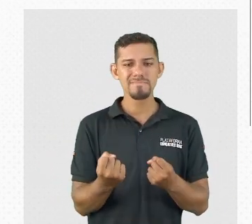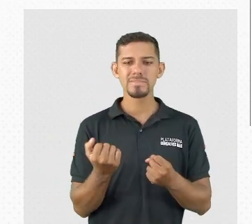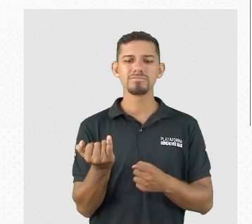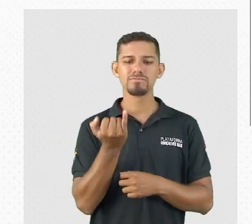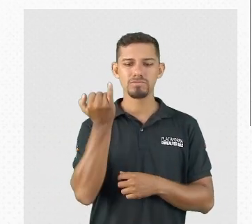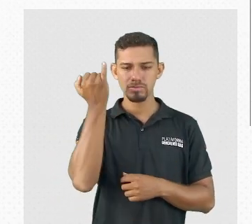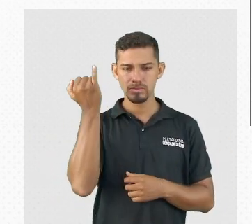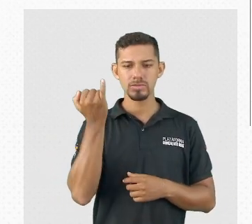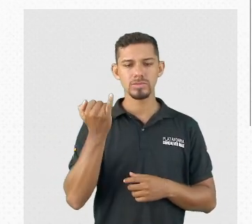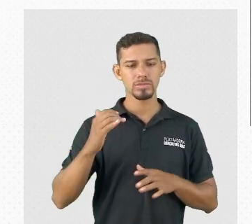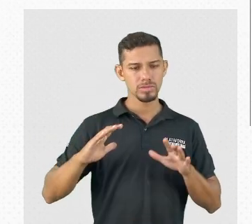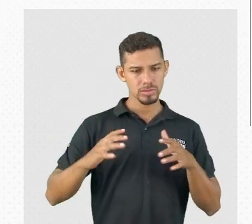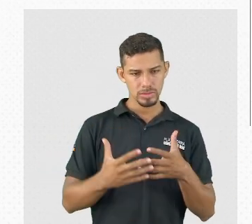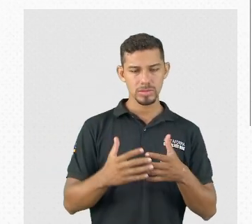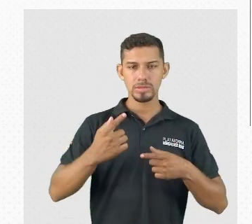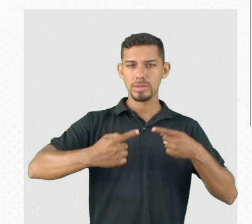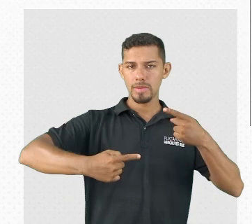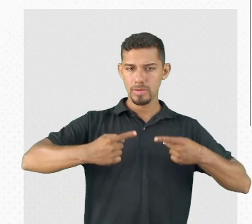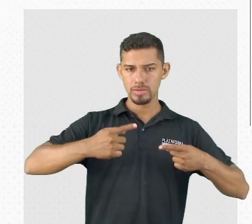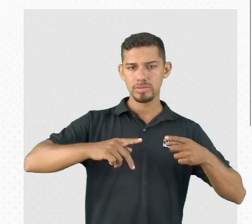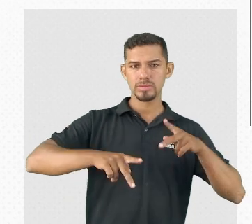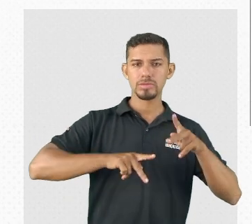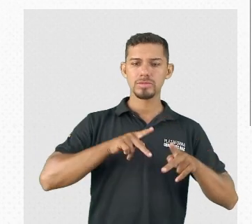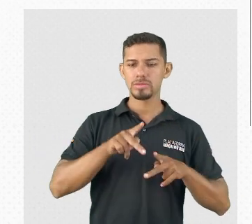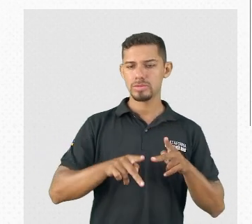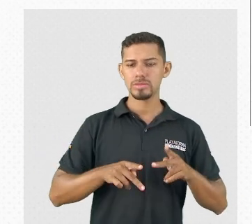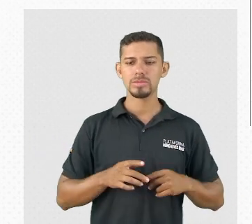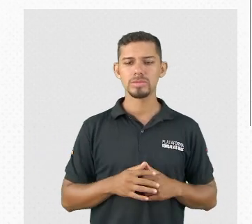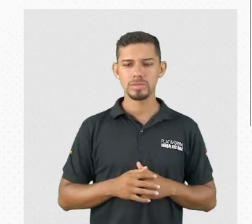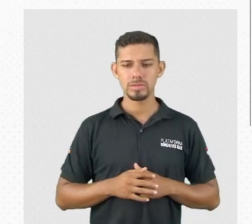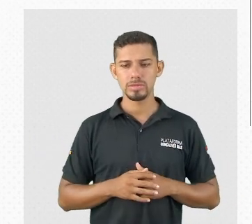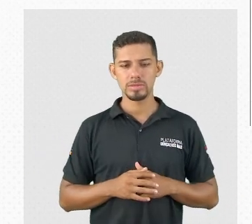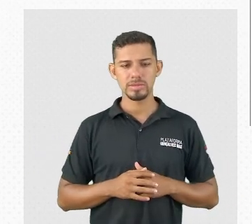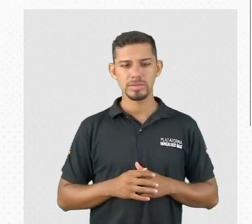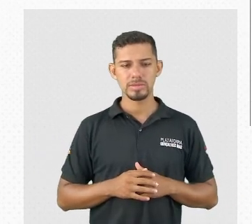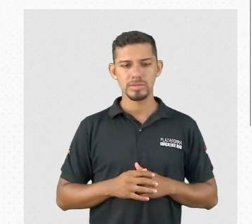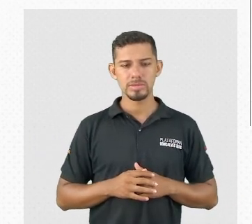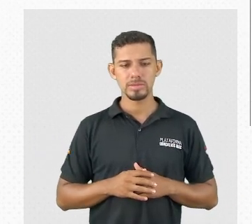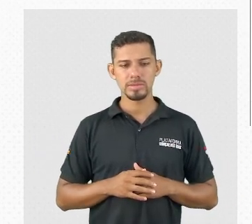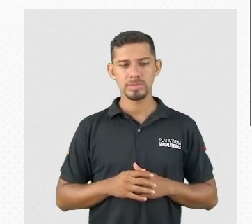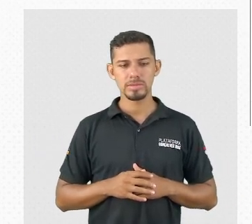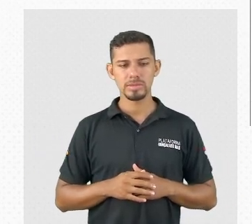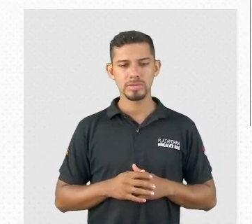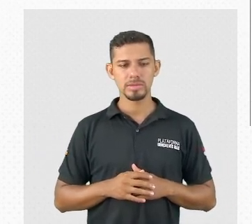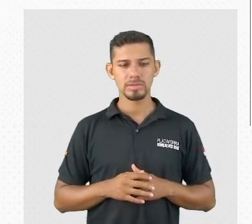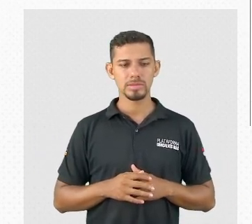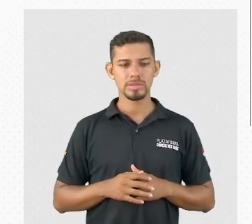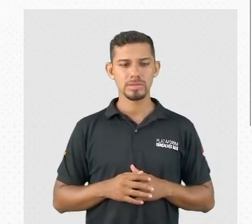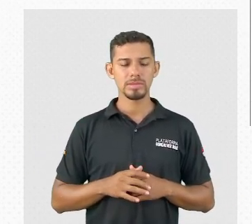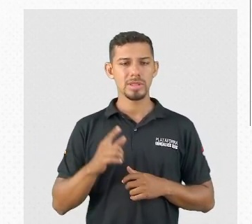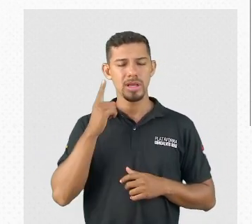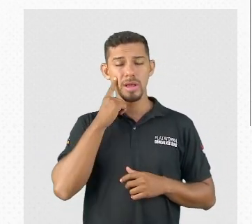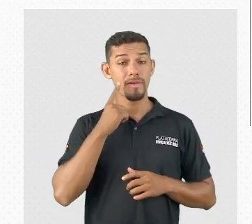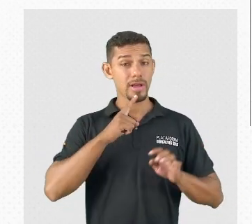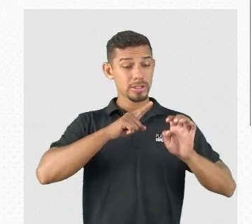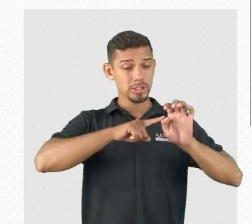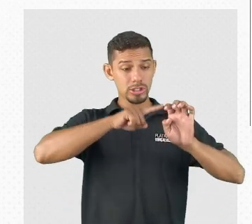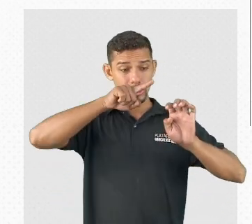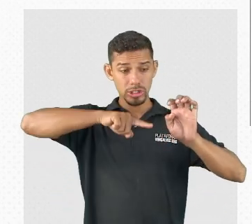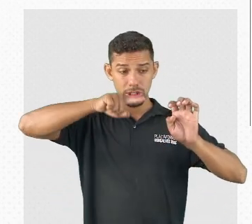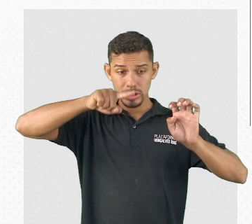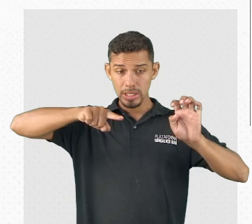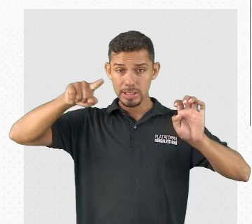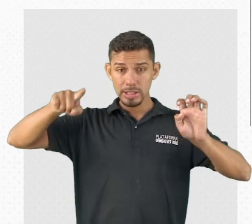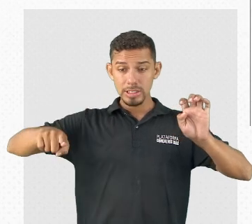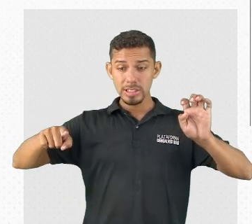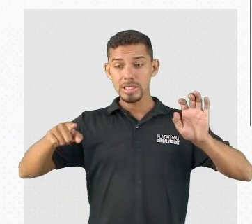relativo dessa parte da população. Como assim é o peso relativo, professora? Se a gente vai olhar as estatísticas, a gente vê que